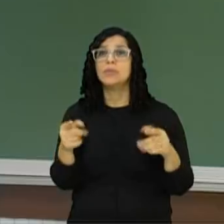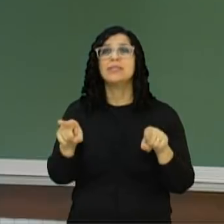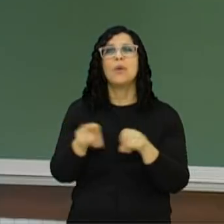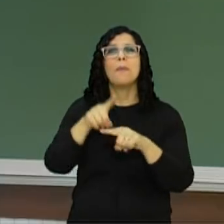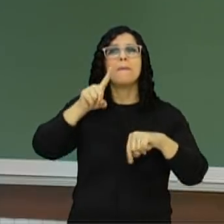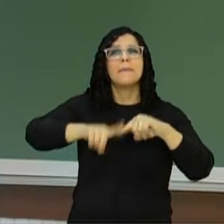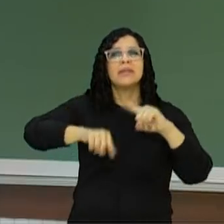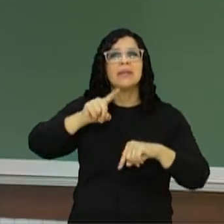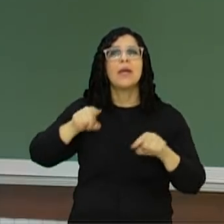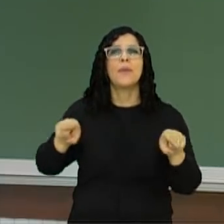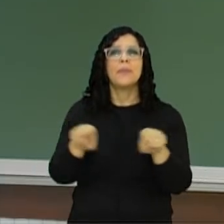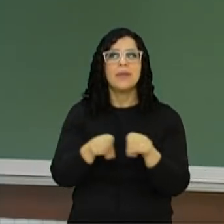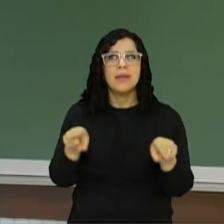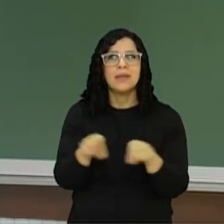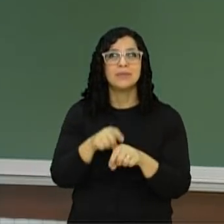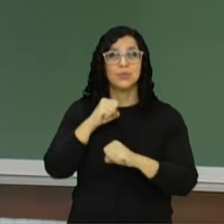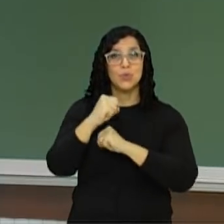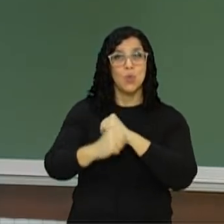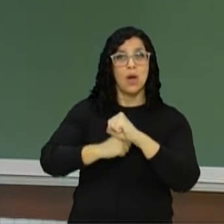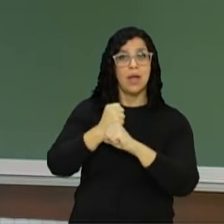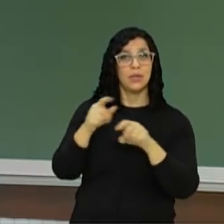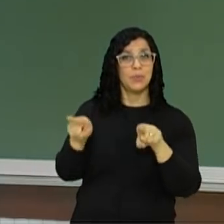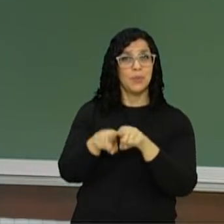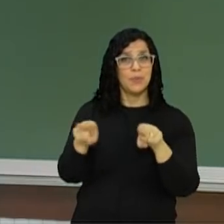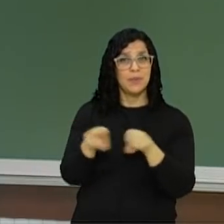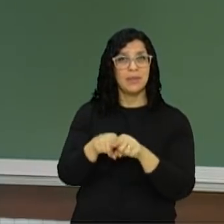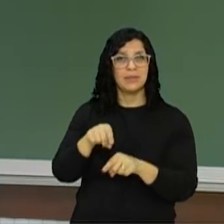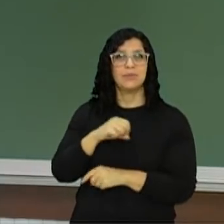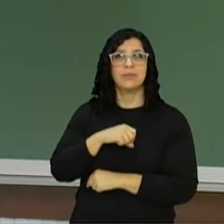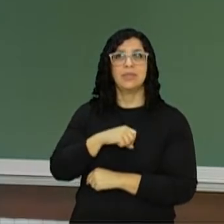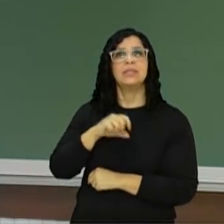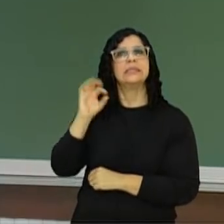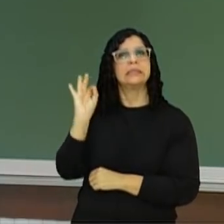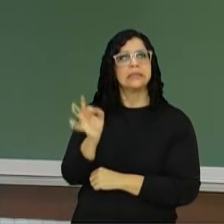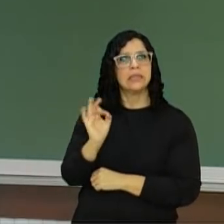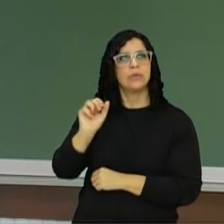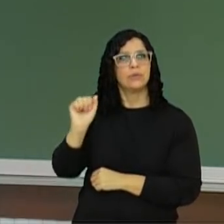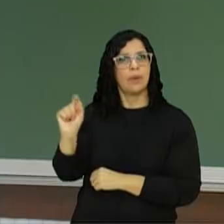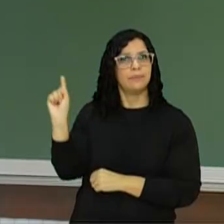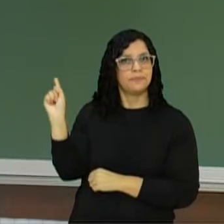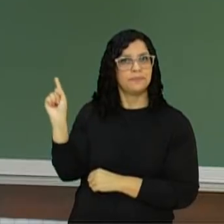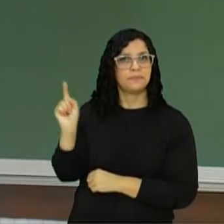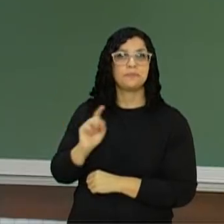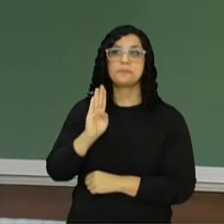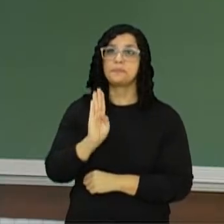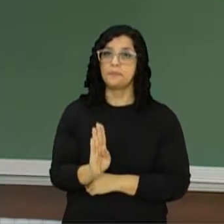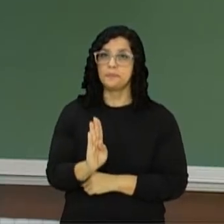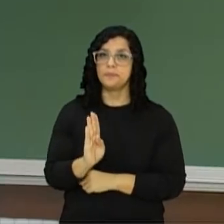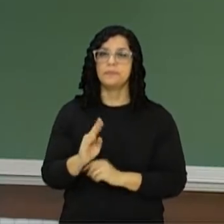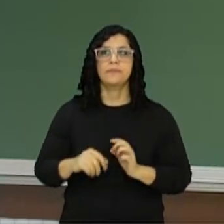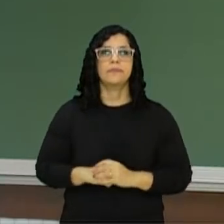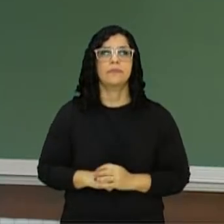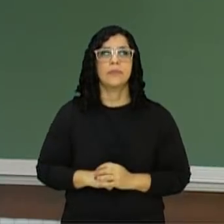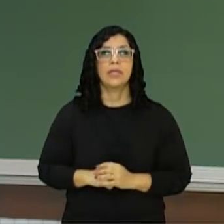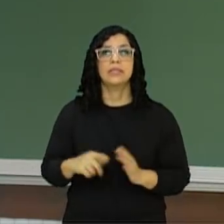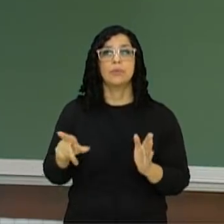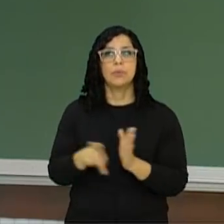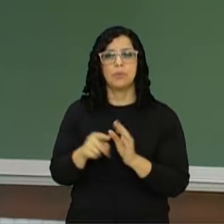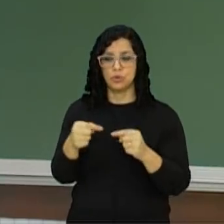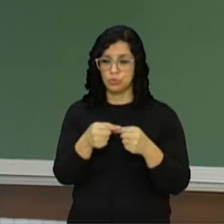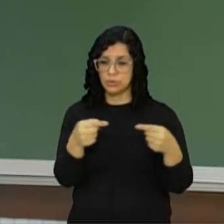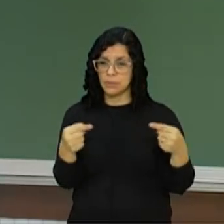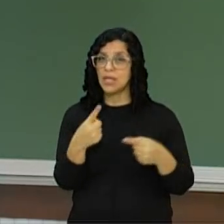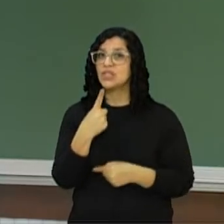mesmo elemento, substância simples. Coloca um certo na letra A. Letra B. Tinha um